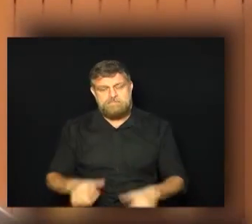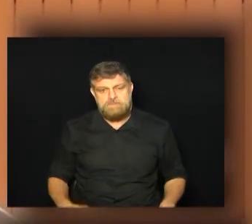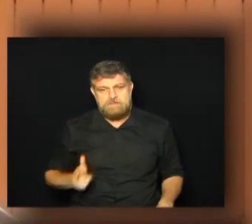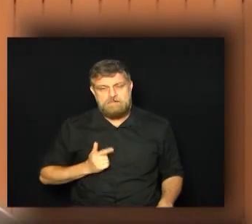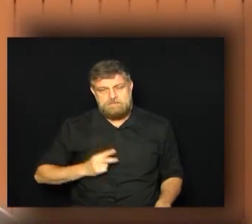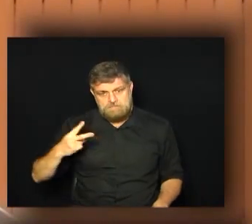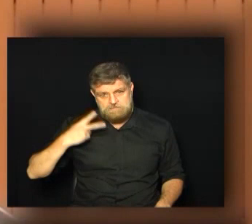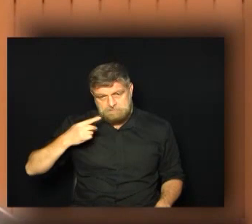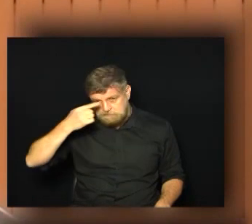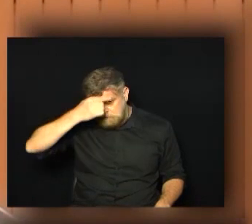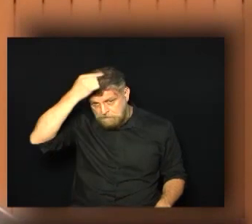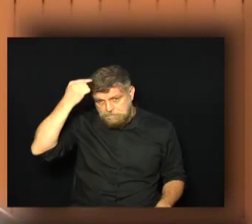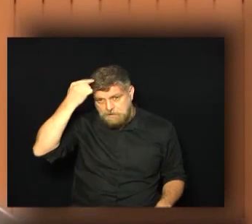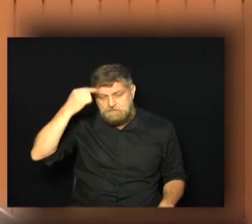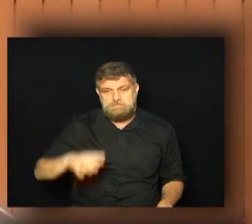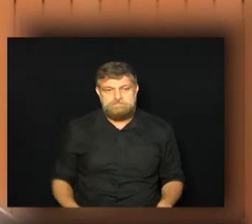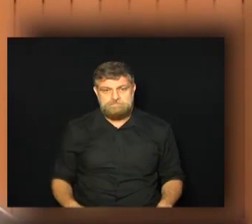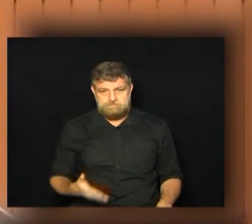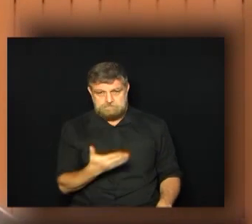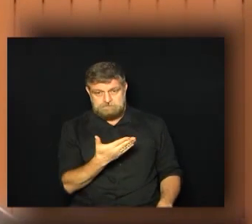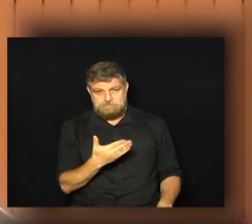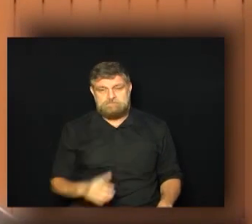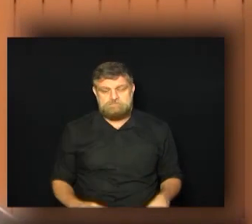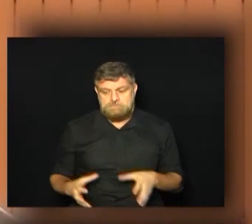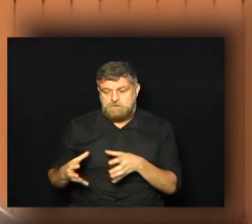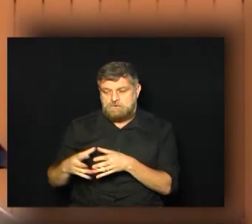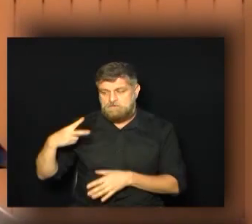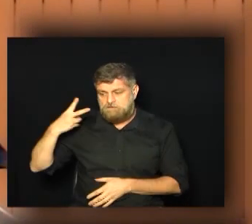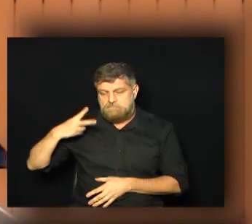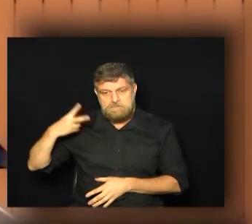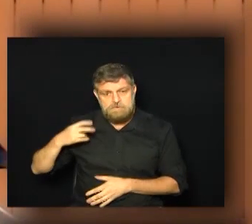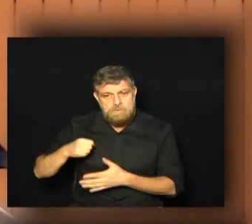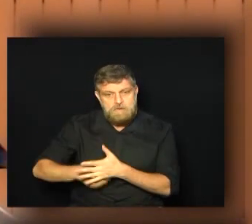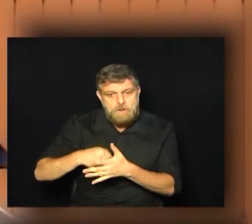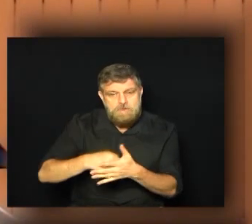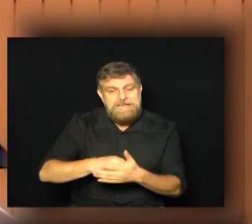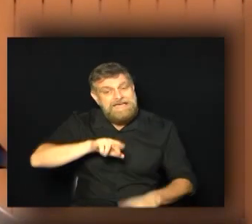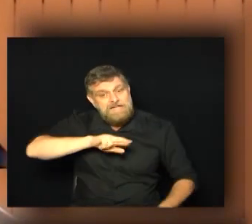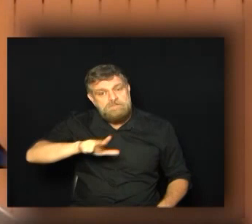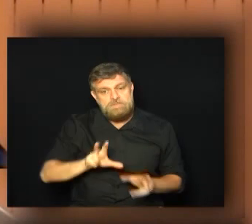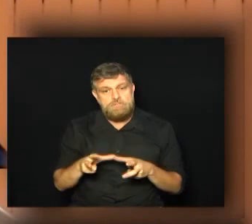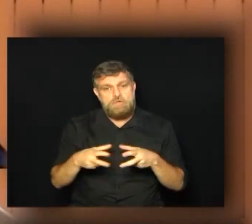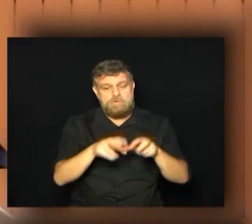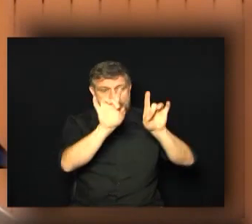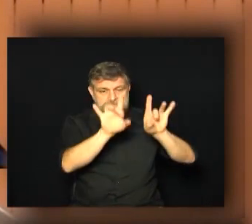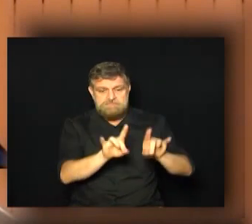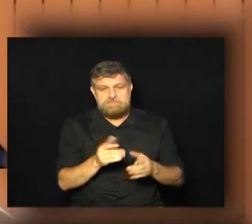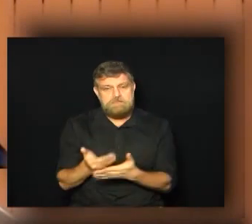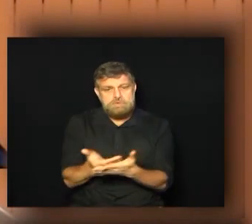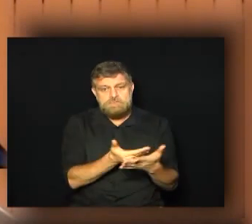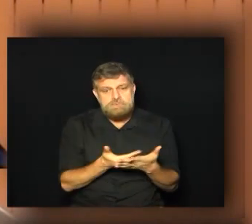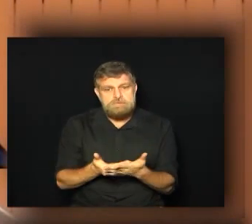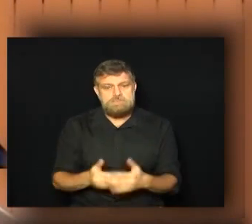pelo vereador Paulo Gaspar. Por ser uma frente parlamentar, ela é diferente de uma comissão especial de estudos